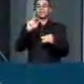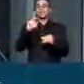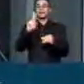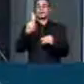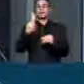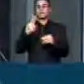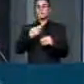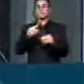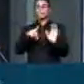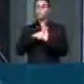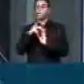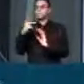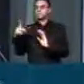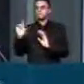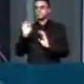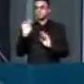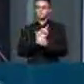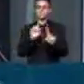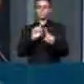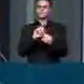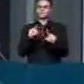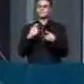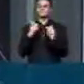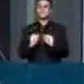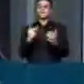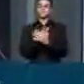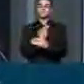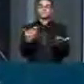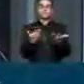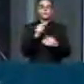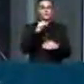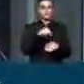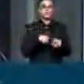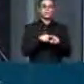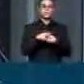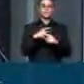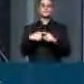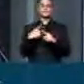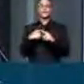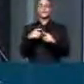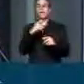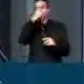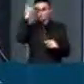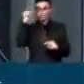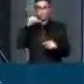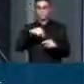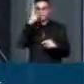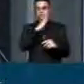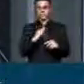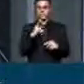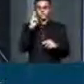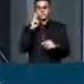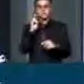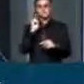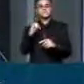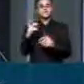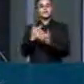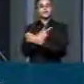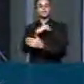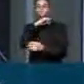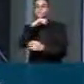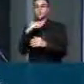enquanto olha só o seu vizinho acontecendo um problema com ele, ele não se mete. E aí depois que vem com ele, ele começa a perceber e se incomodar